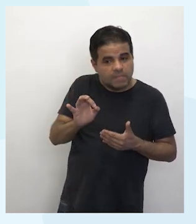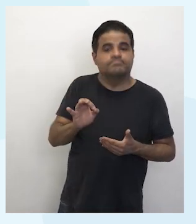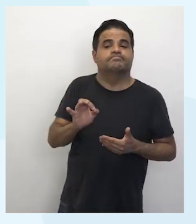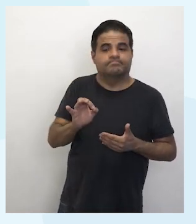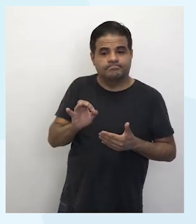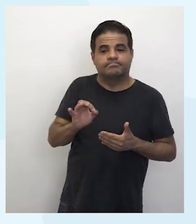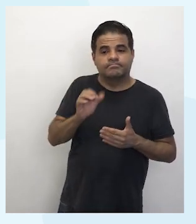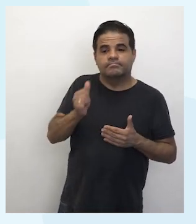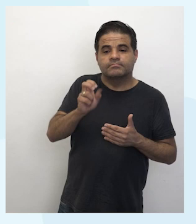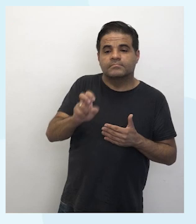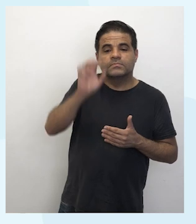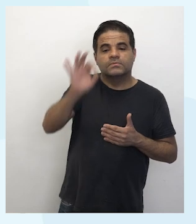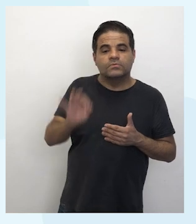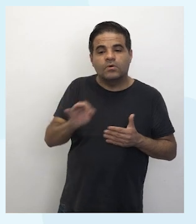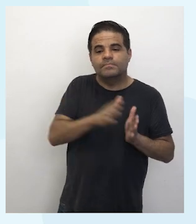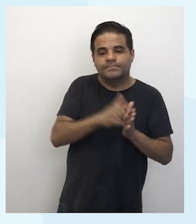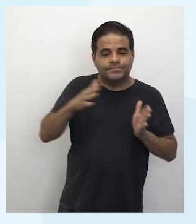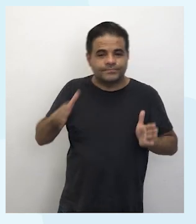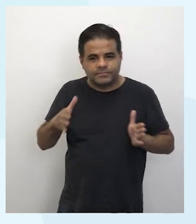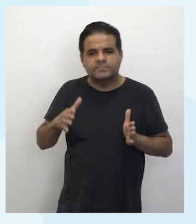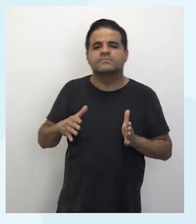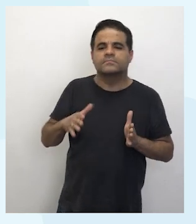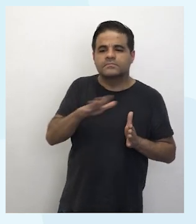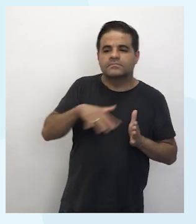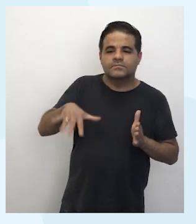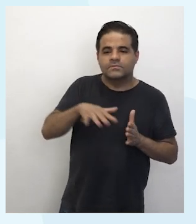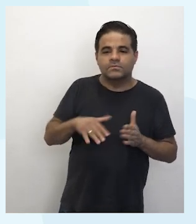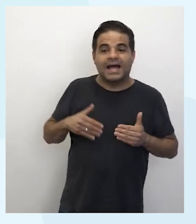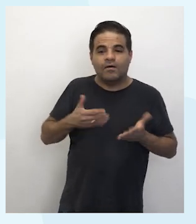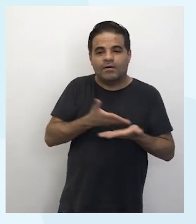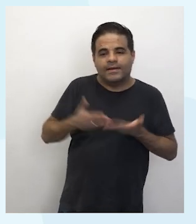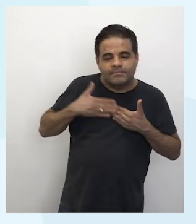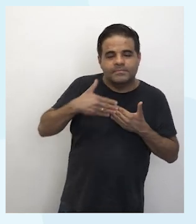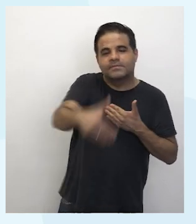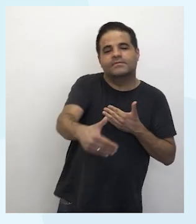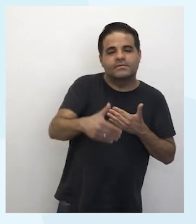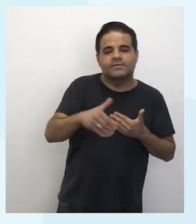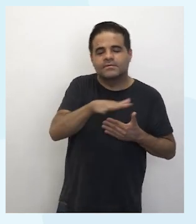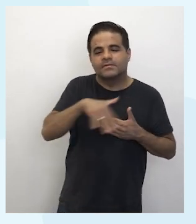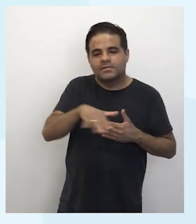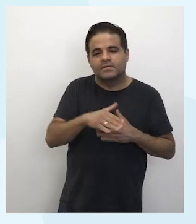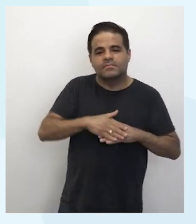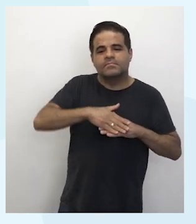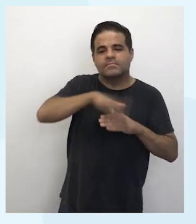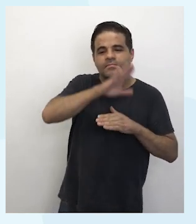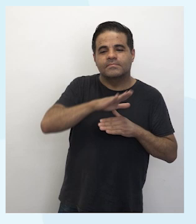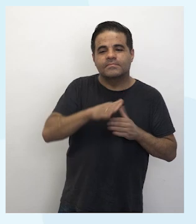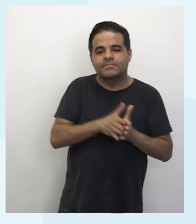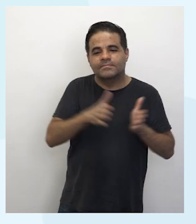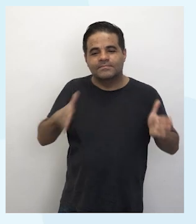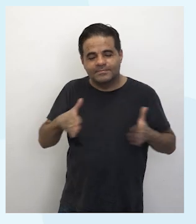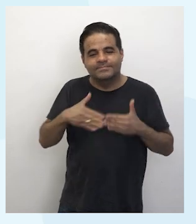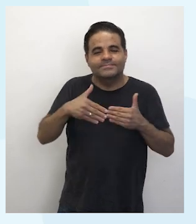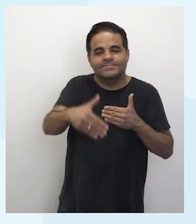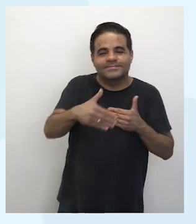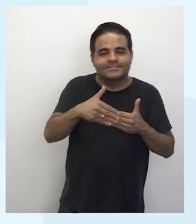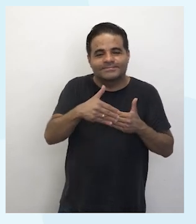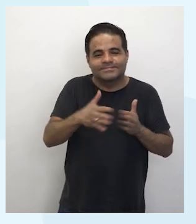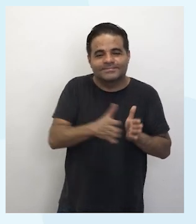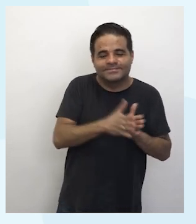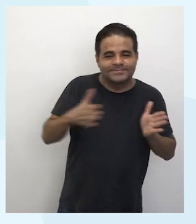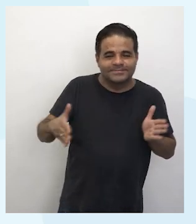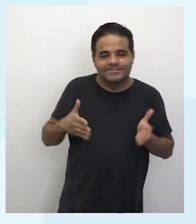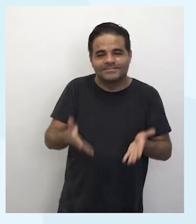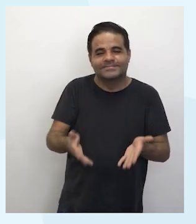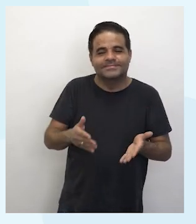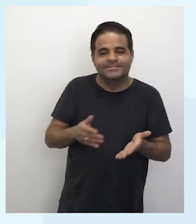65% da matriz energética brasileira, né? Então, a matriz energética, mais da metade da nossa fonte de energia elétrica